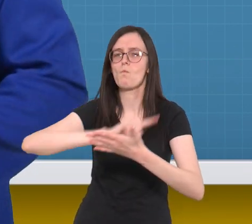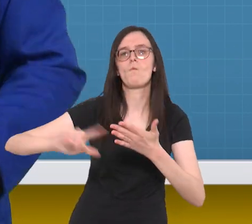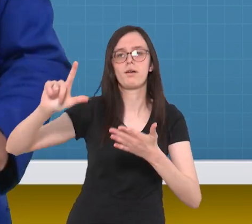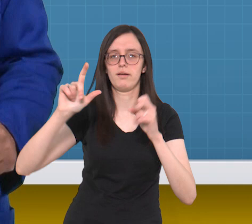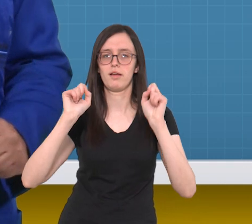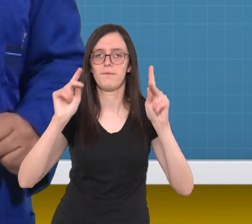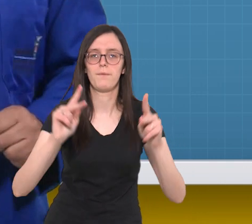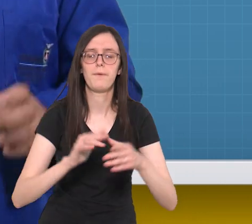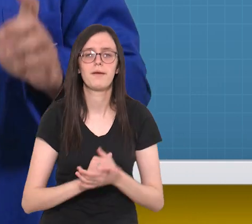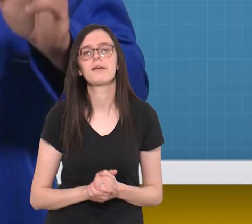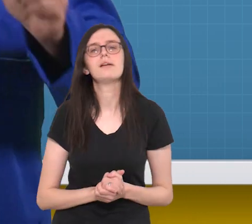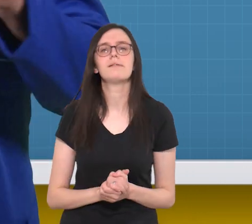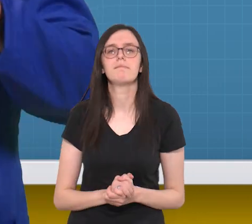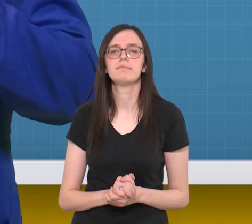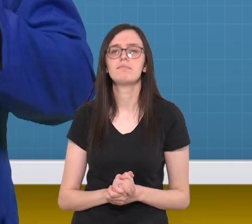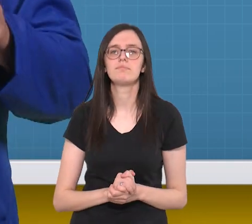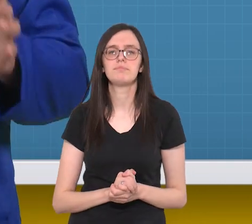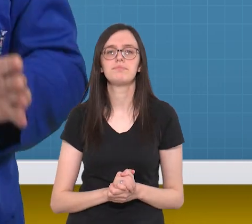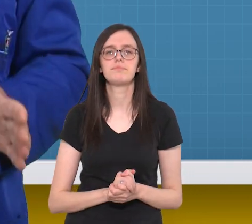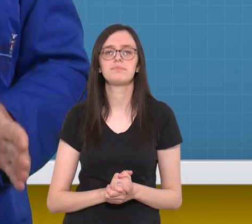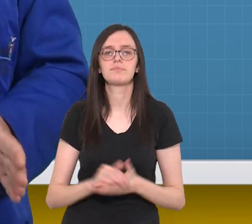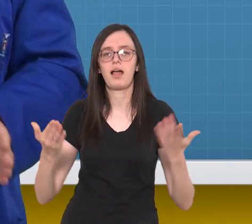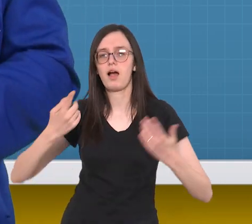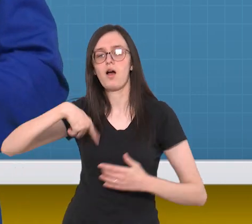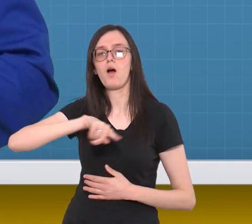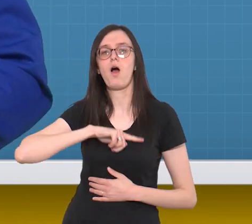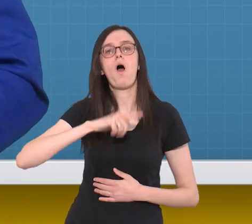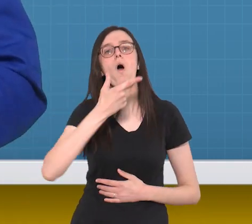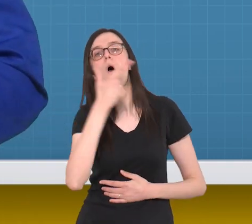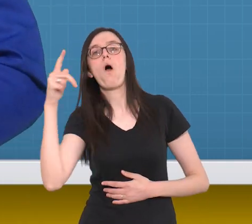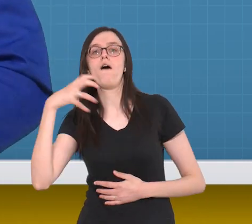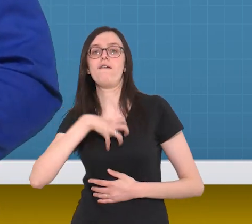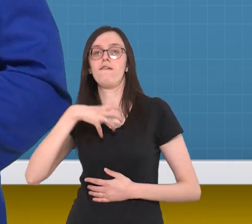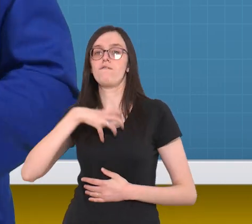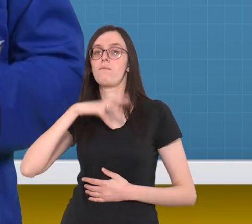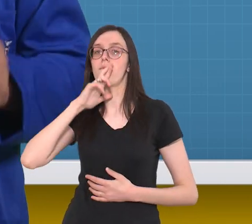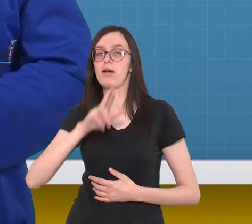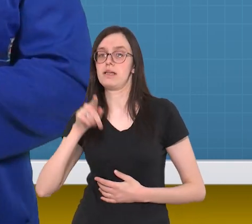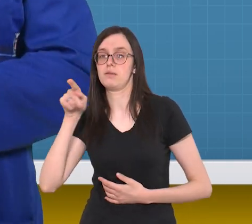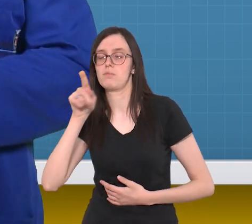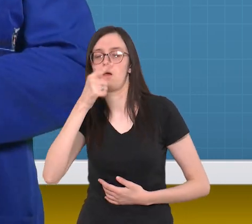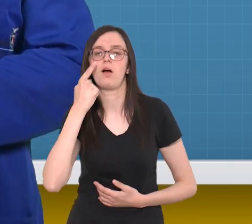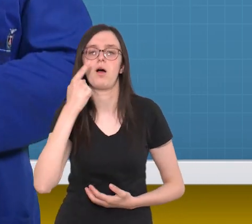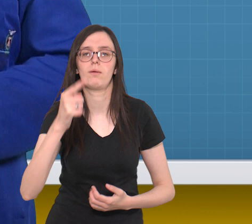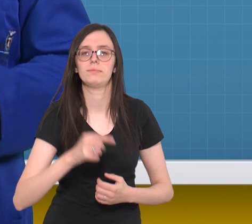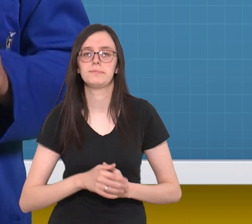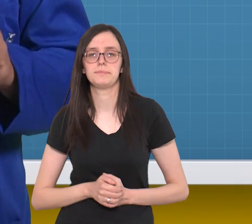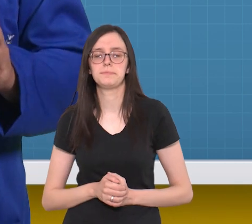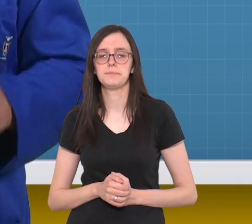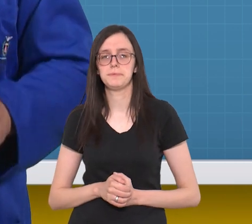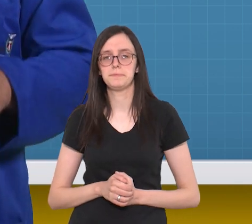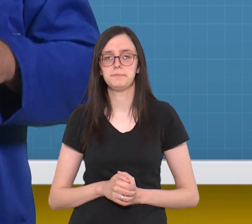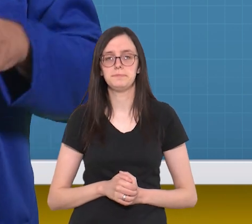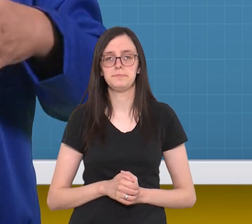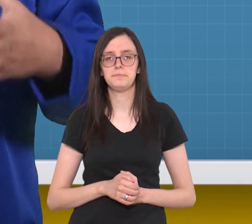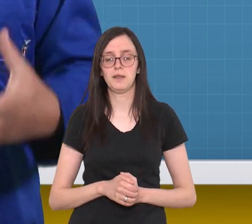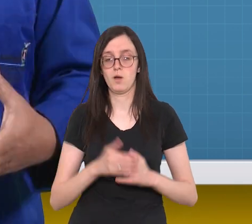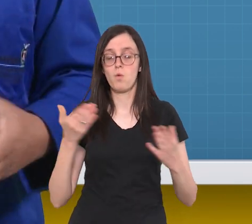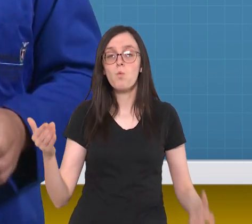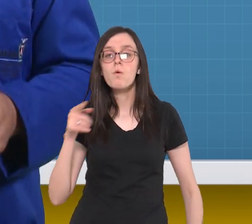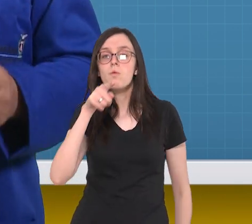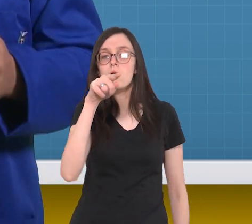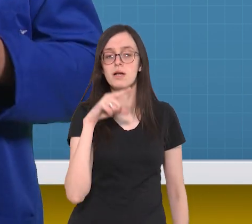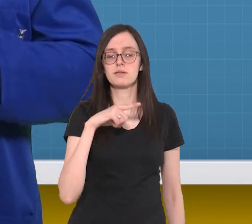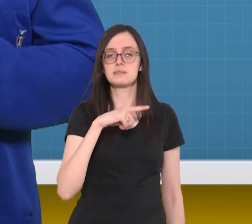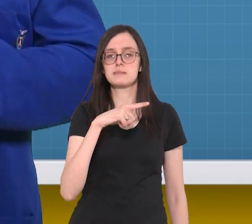livre para nós. Agora vamos para uma segunda forma de resolver. Então é assim, quando você